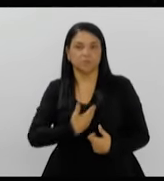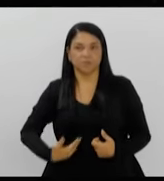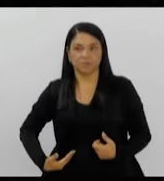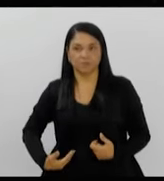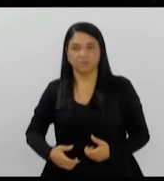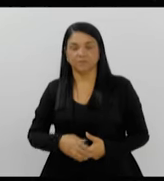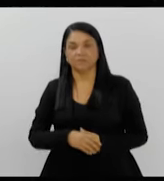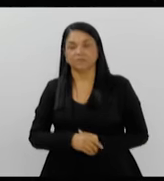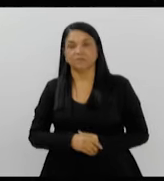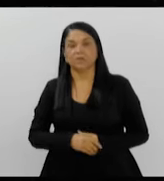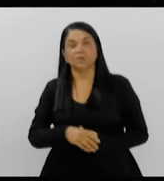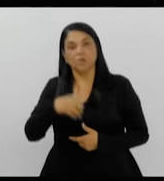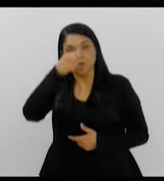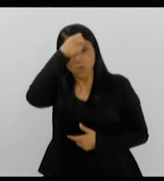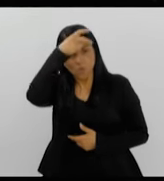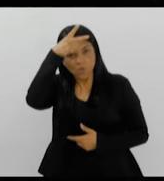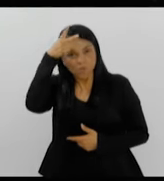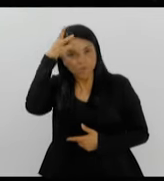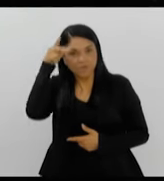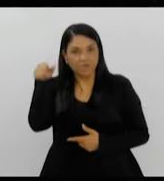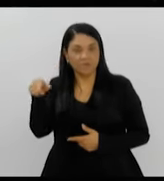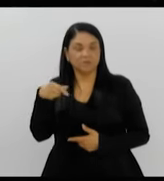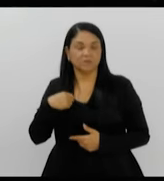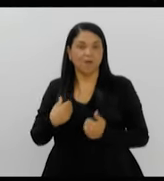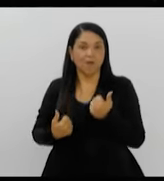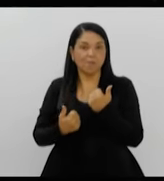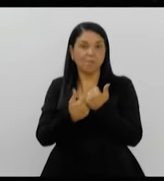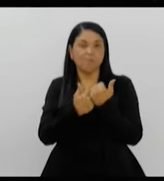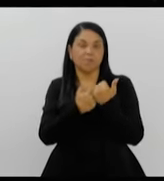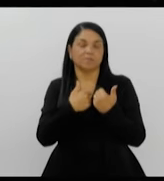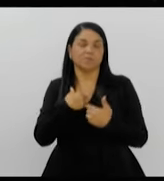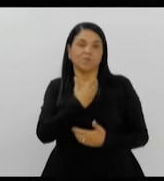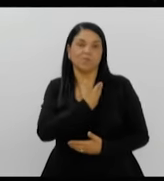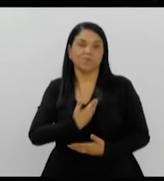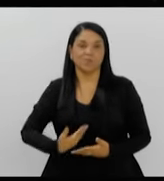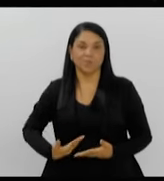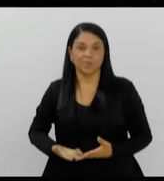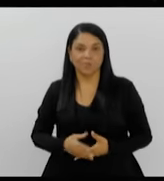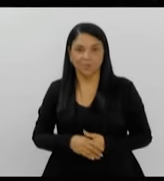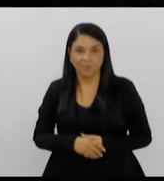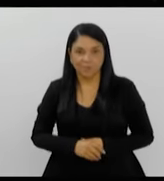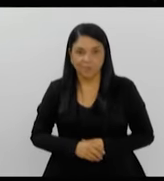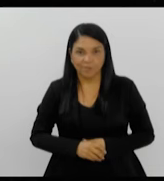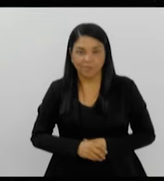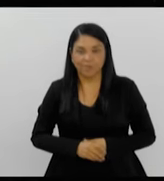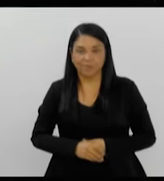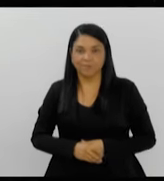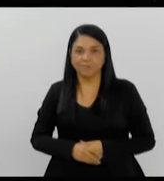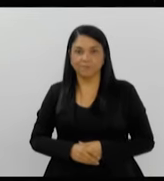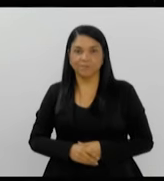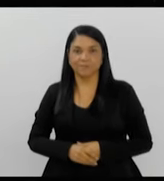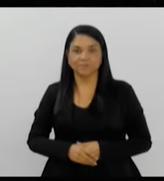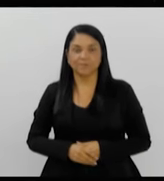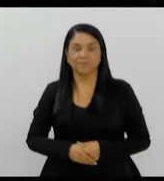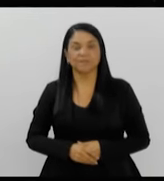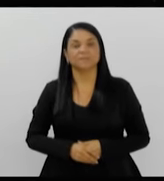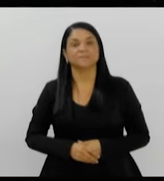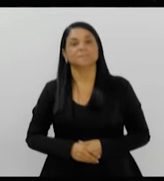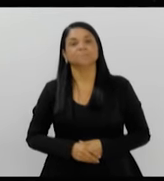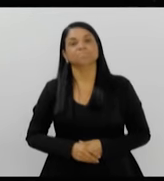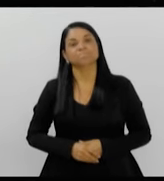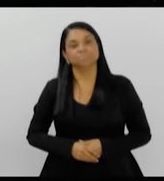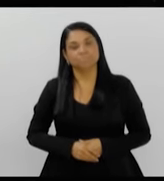prefeito é apoiado pelo Governador Cláudio Castro Saímos de São João